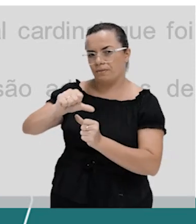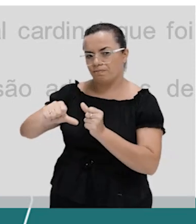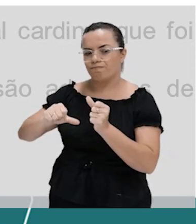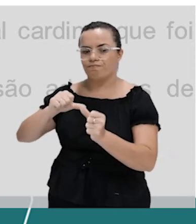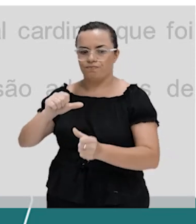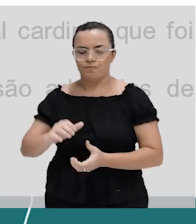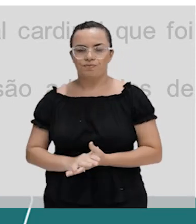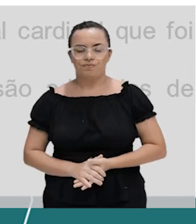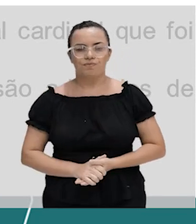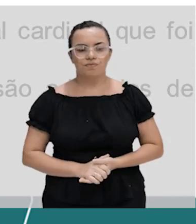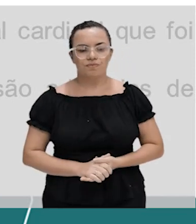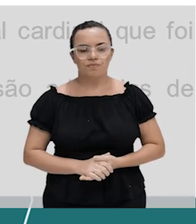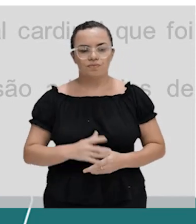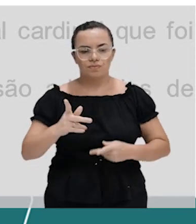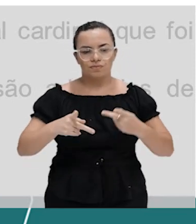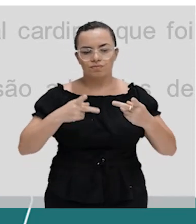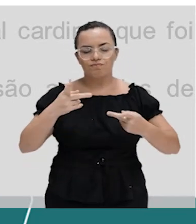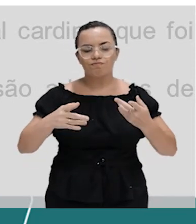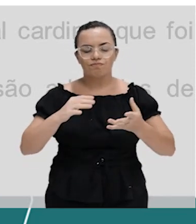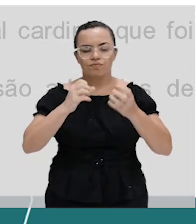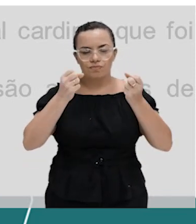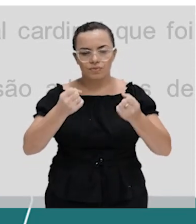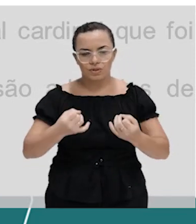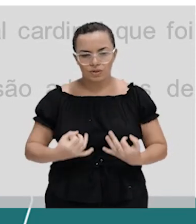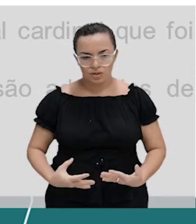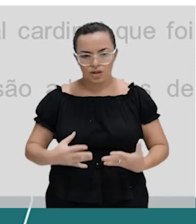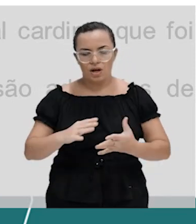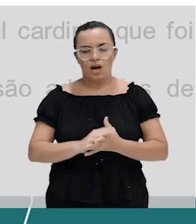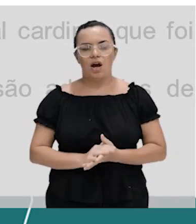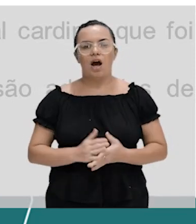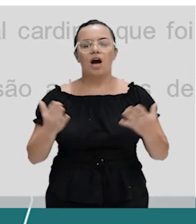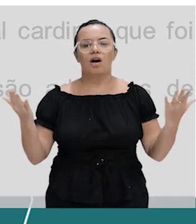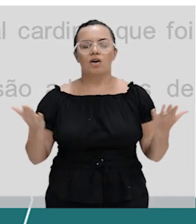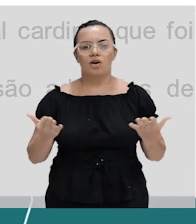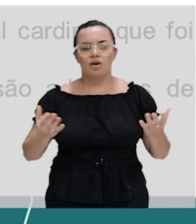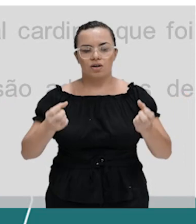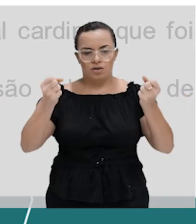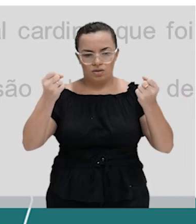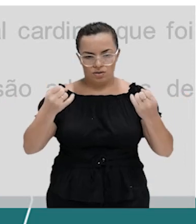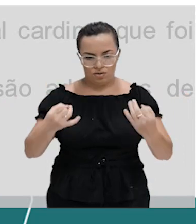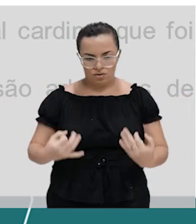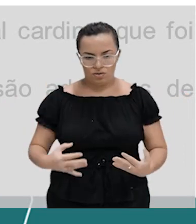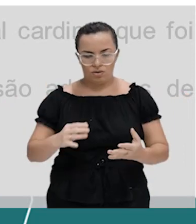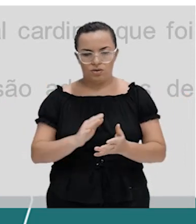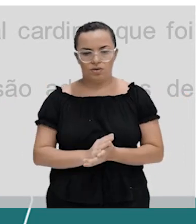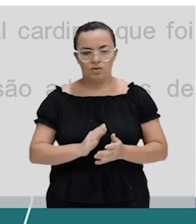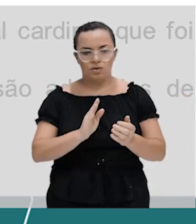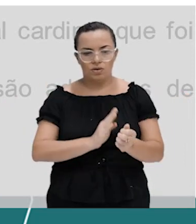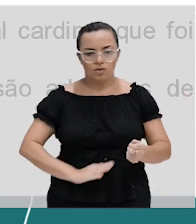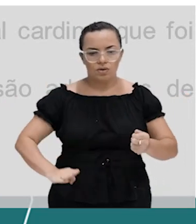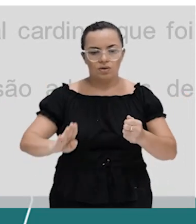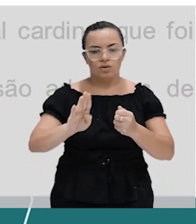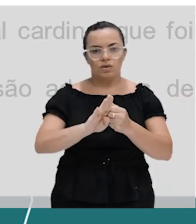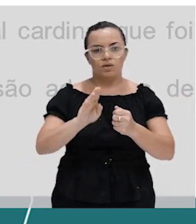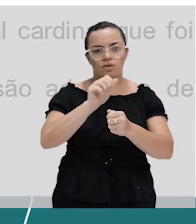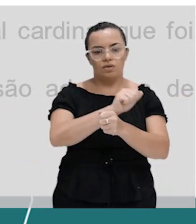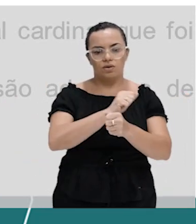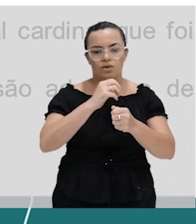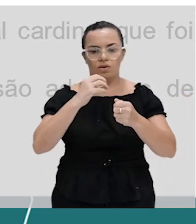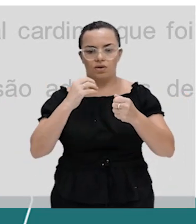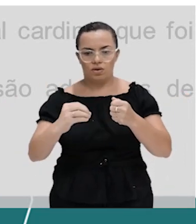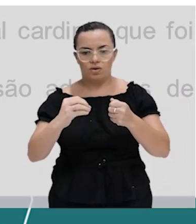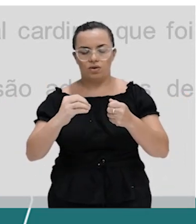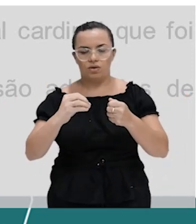né? Agora vamos falar um pouquinho sobre substantivação. Os artigos o, os,